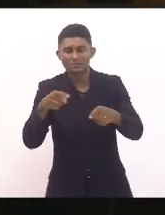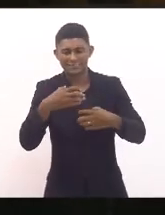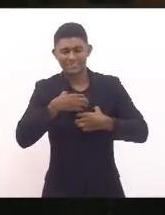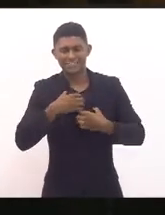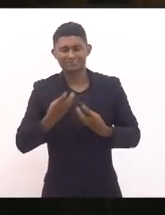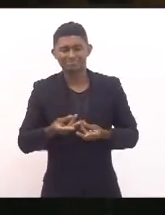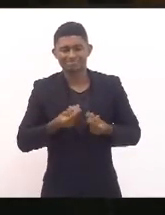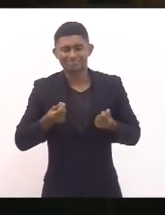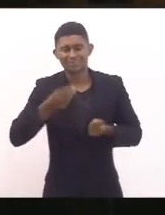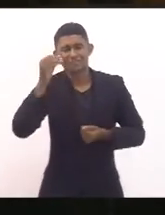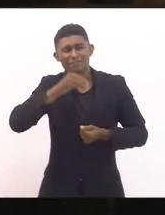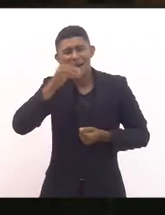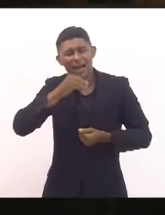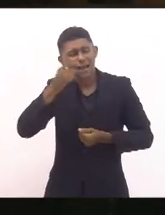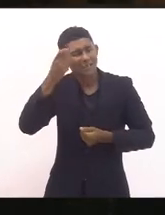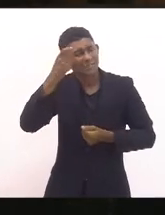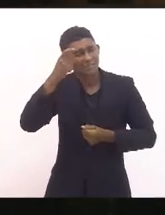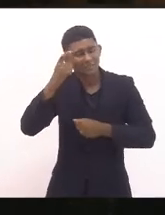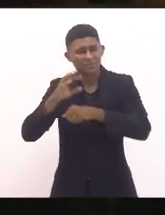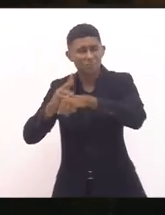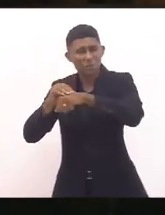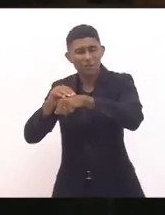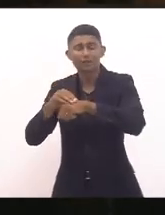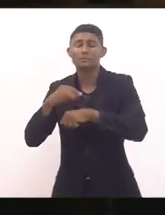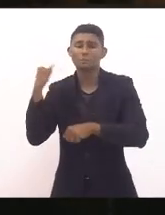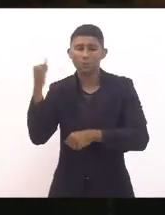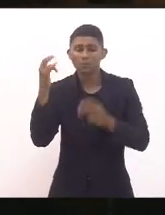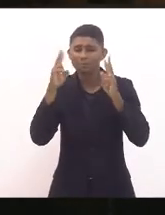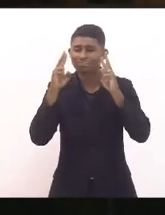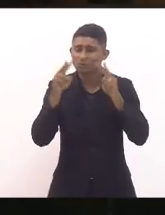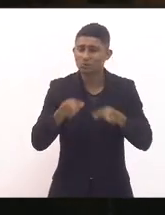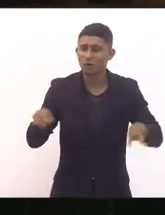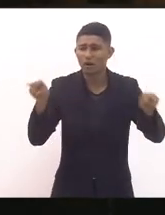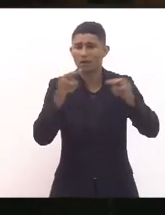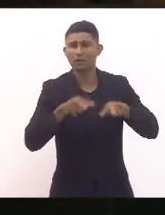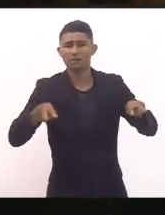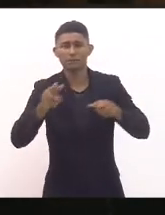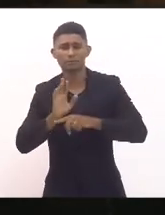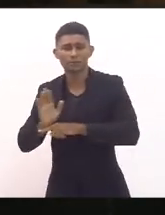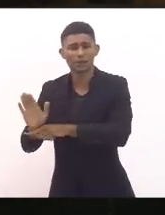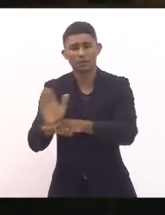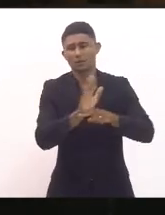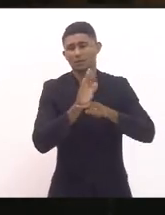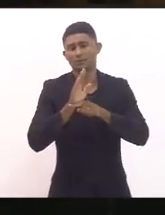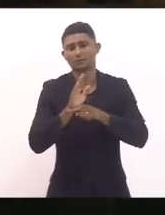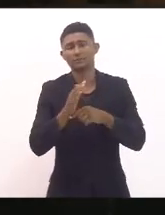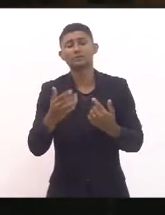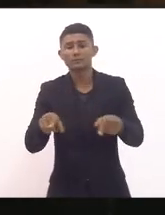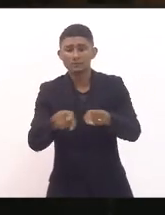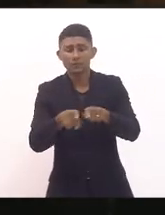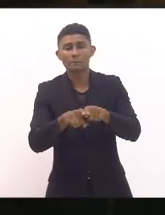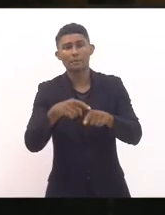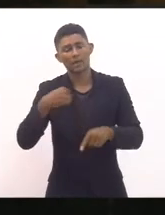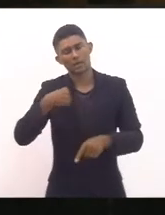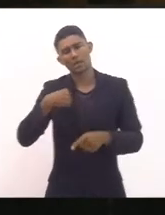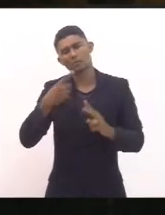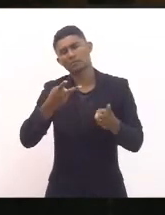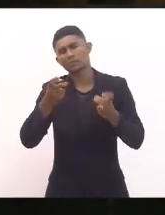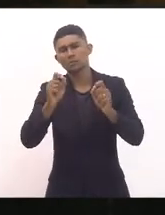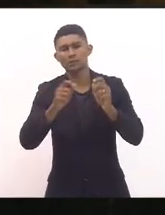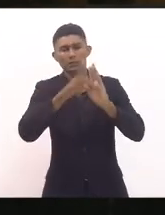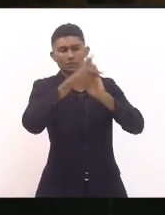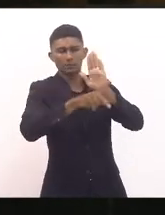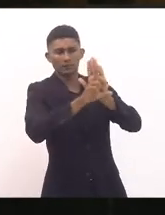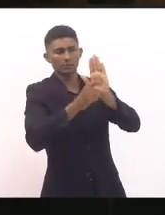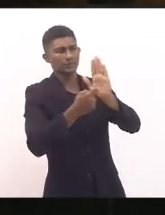na sua saúde mental, de maneira muito concreta. E aqui, senhora presidenta, eu não poderia deixar de notar, esse é um projeto que